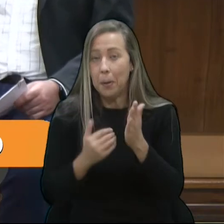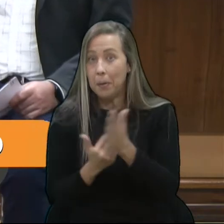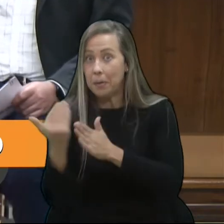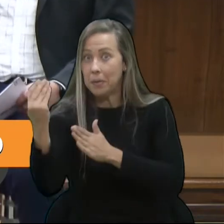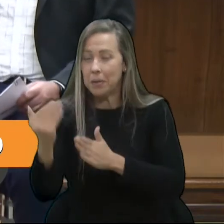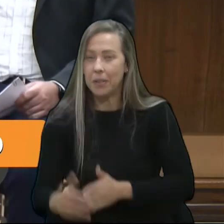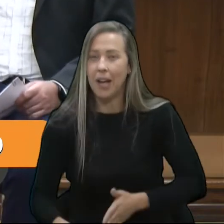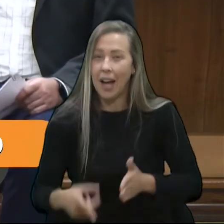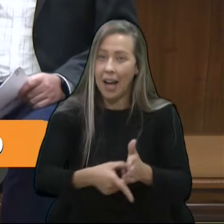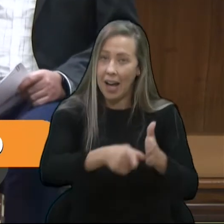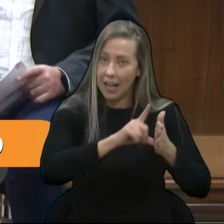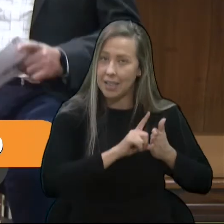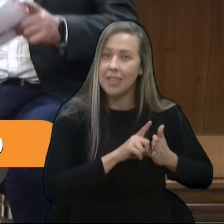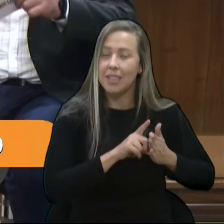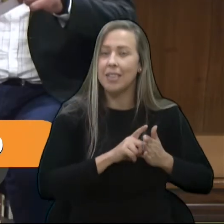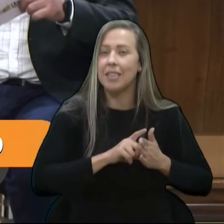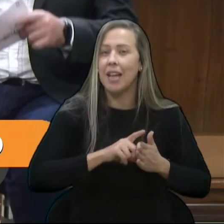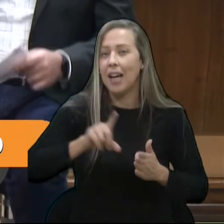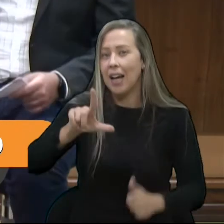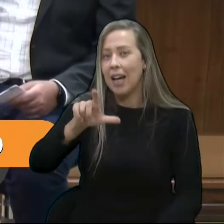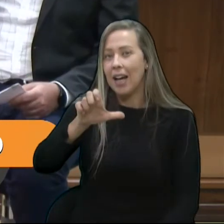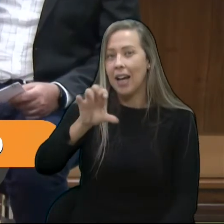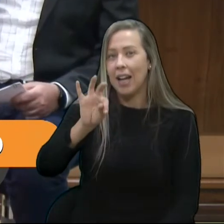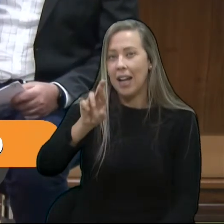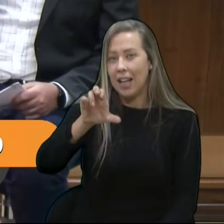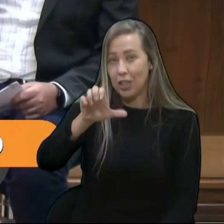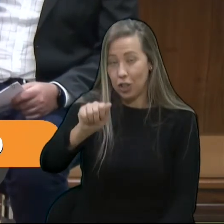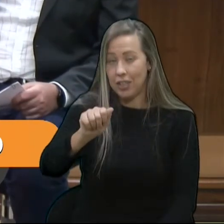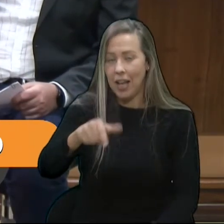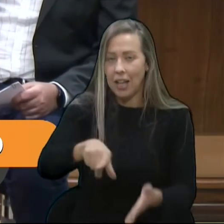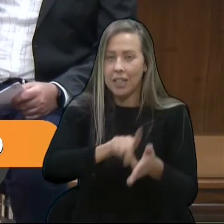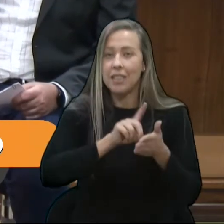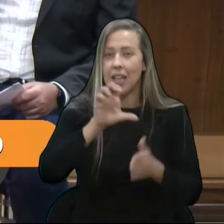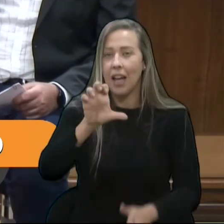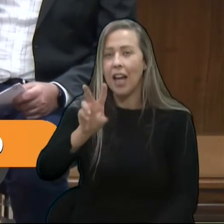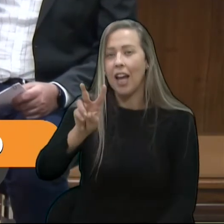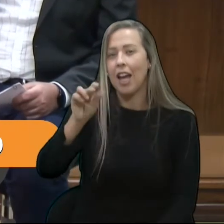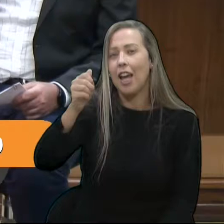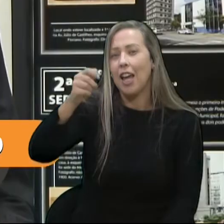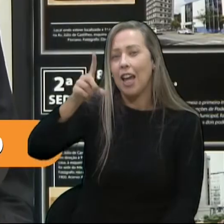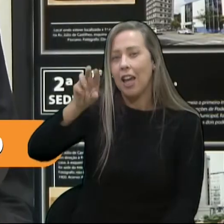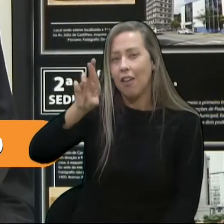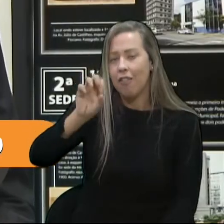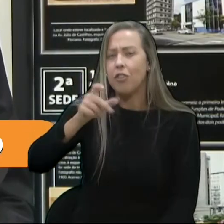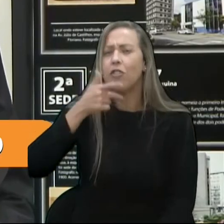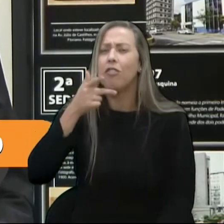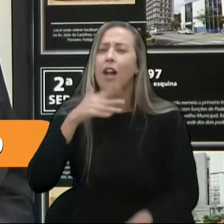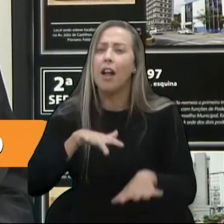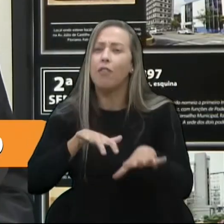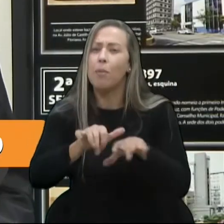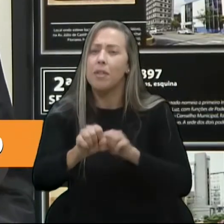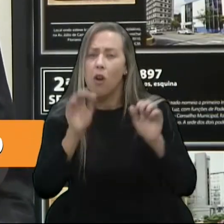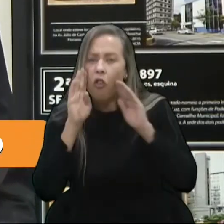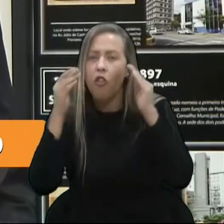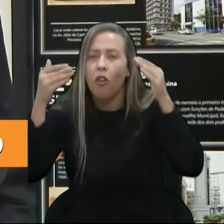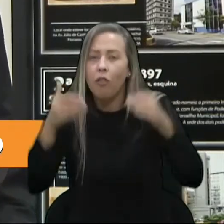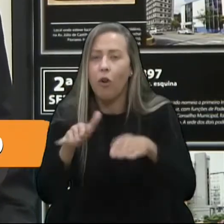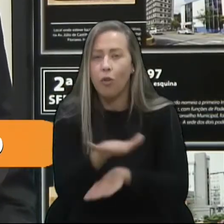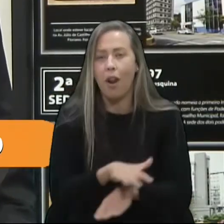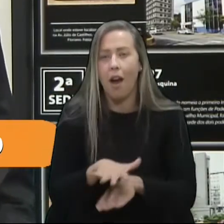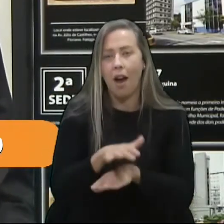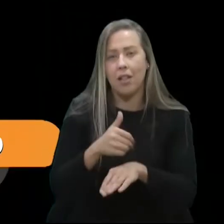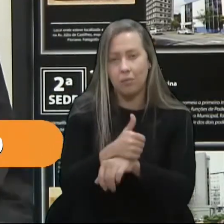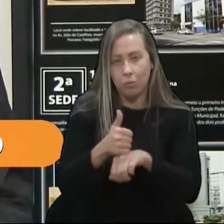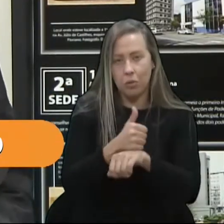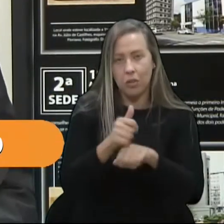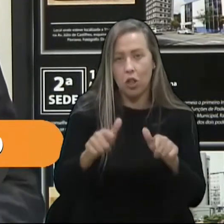também, né? Antes de passar para a Letícia, aproveitando que o Evandro faz essa colocação com relação à formação específica para o